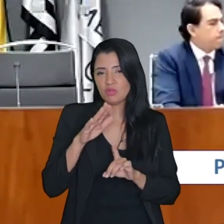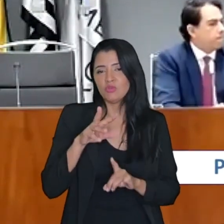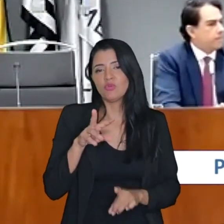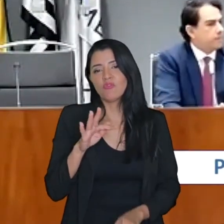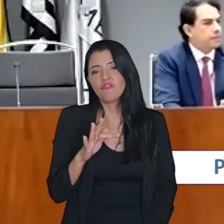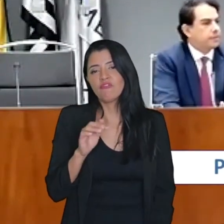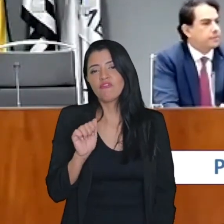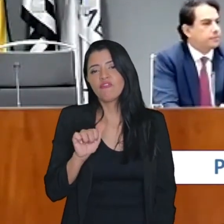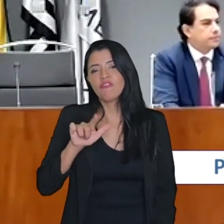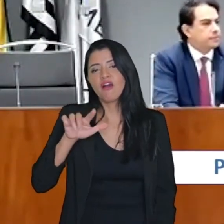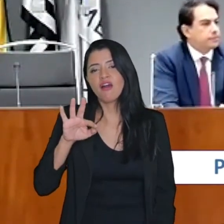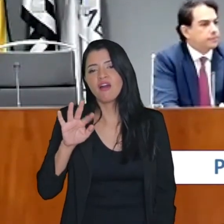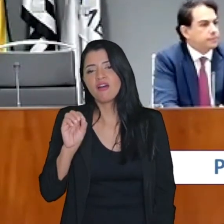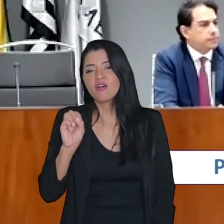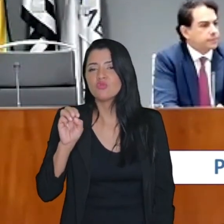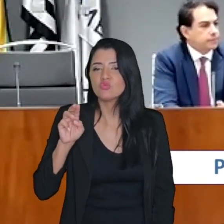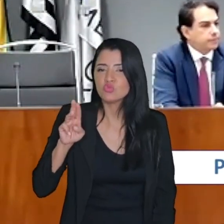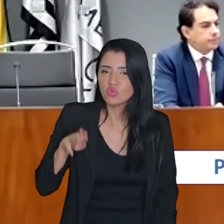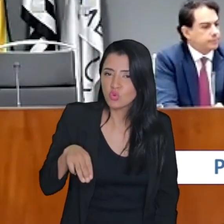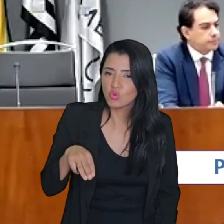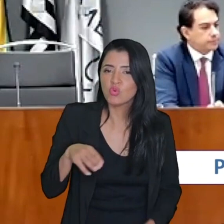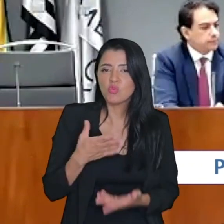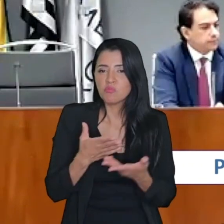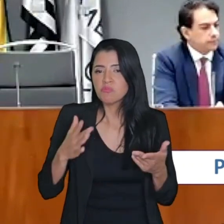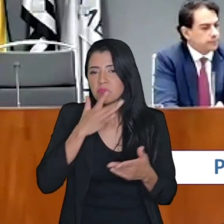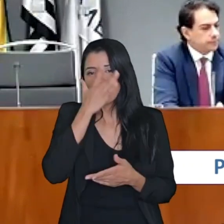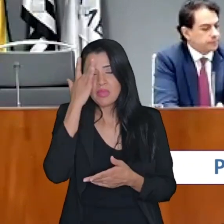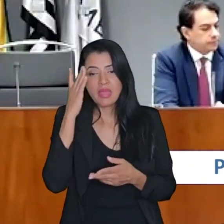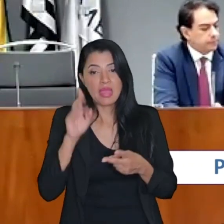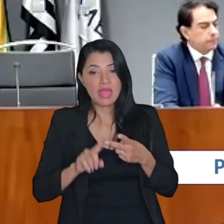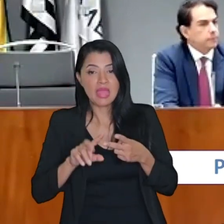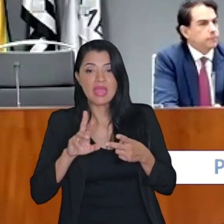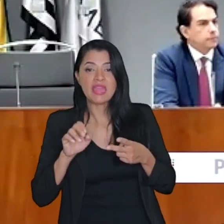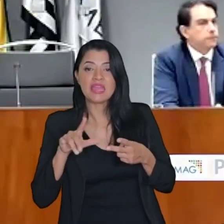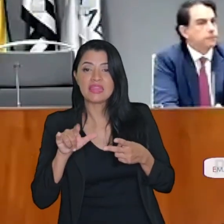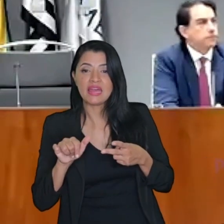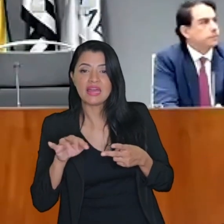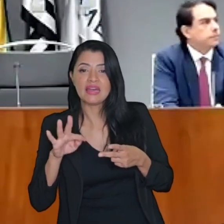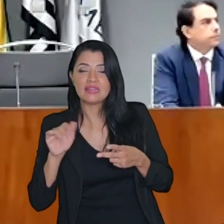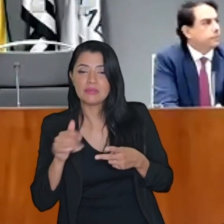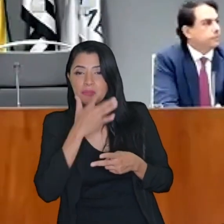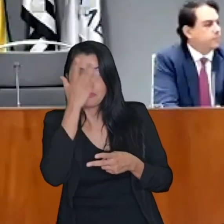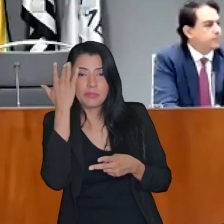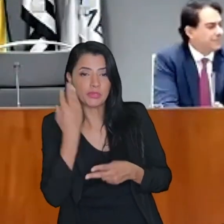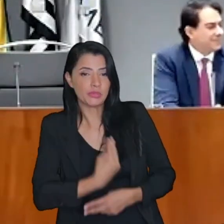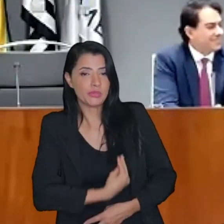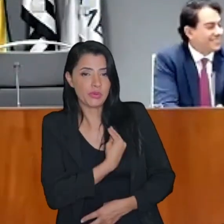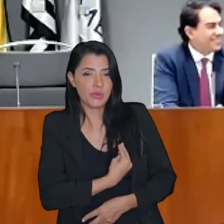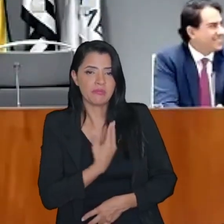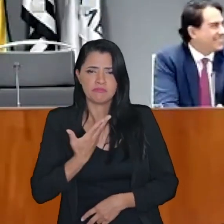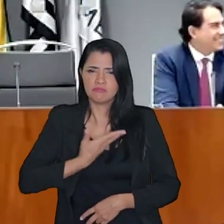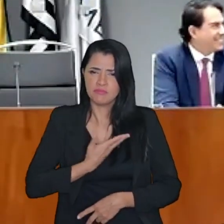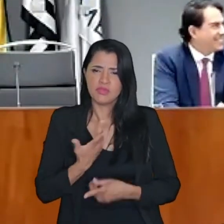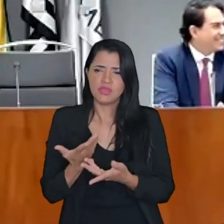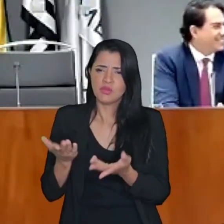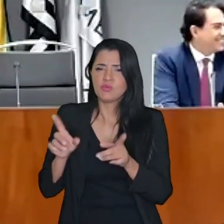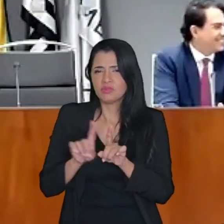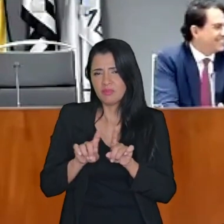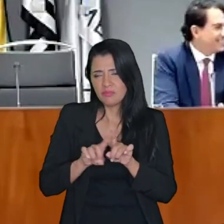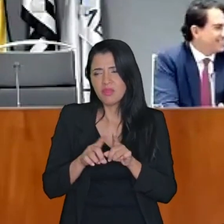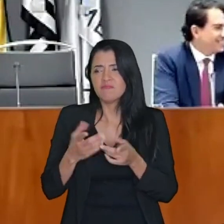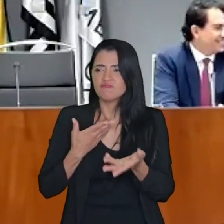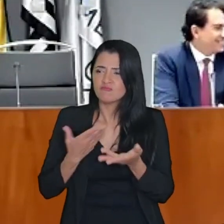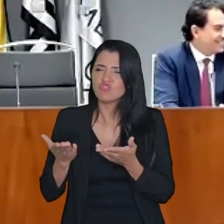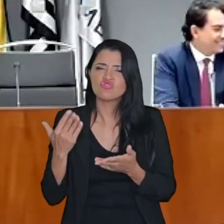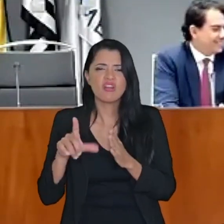desembargadora Renata, pela presença, todas as demais presentes, os demais presentes, e cumprimentar meu amigo Rodrigo de Grandes, com o qual a